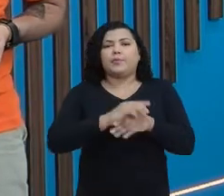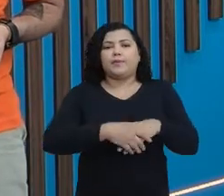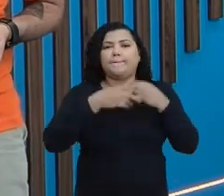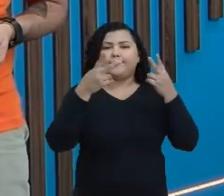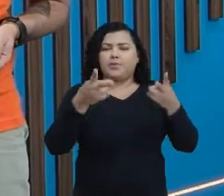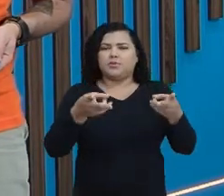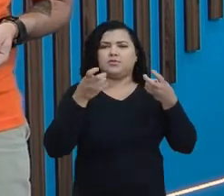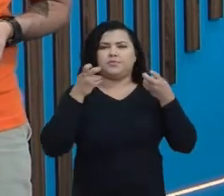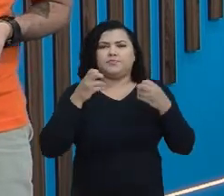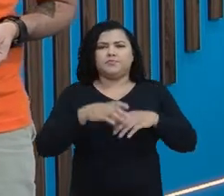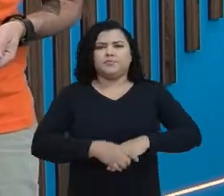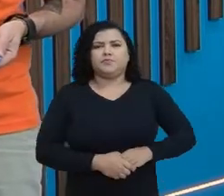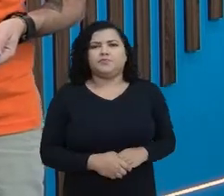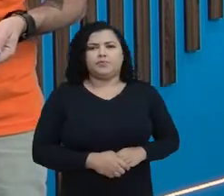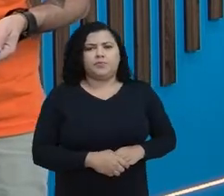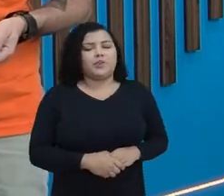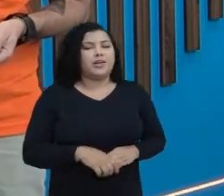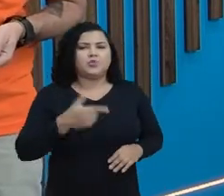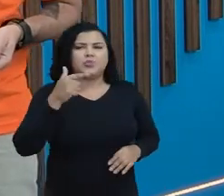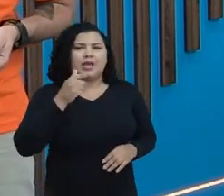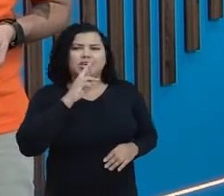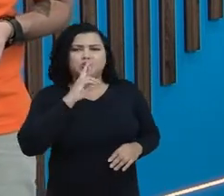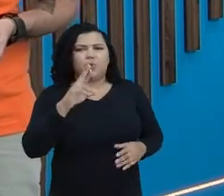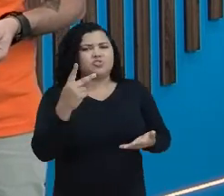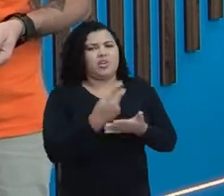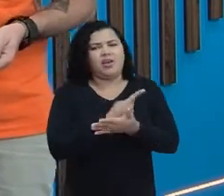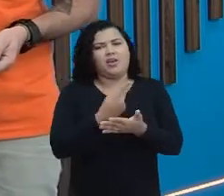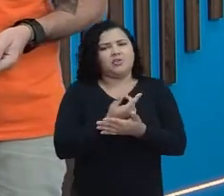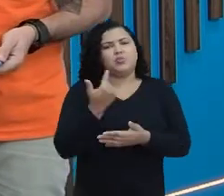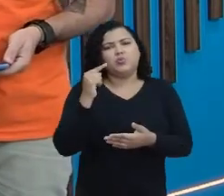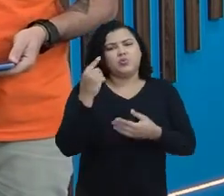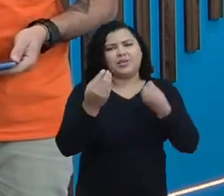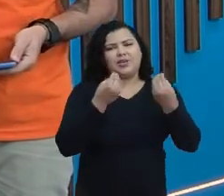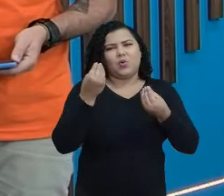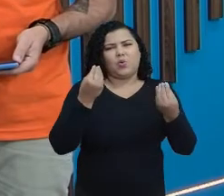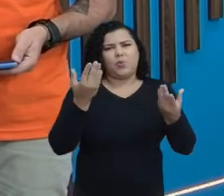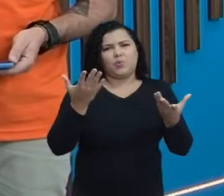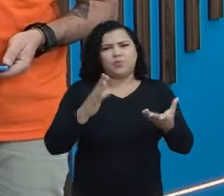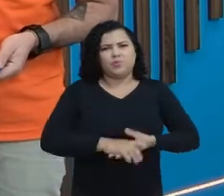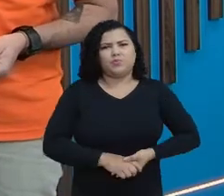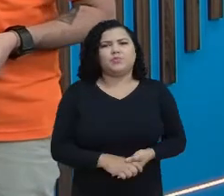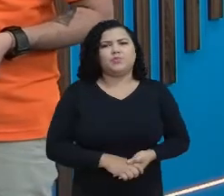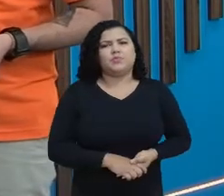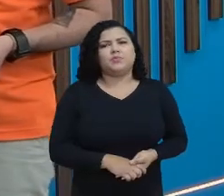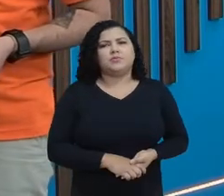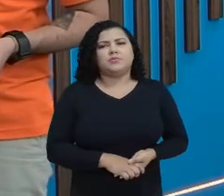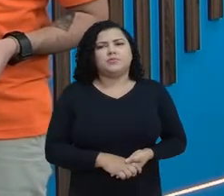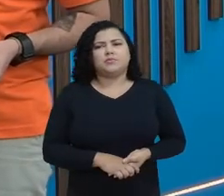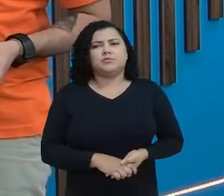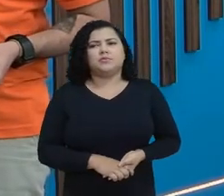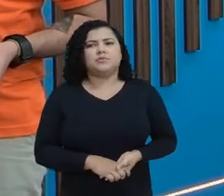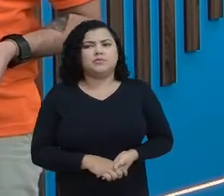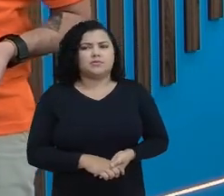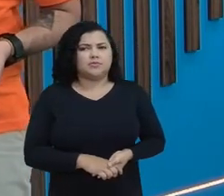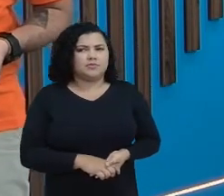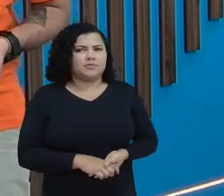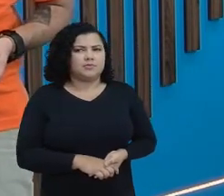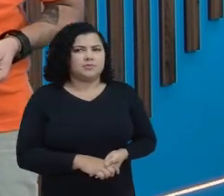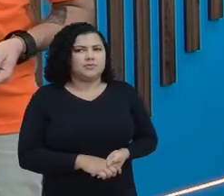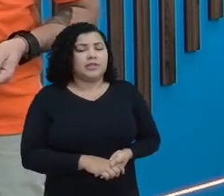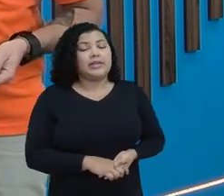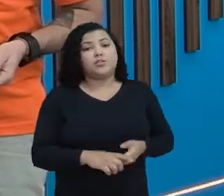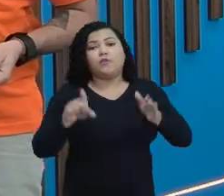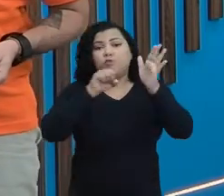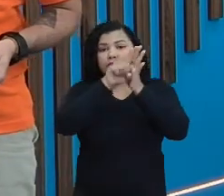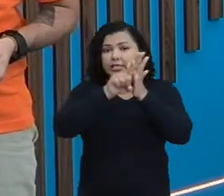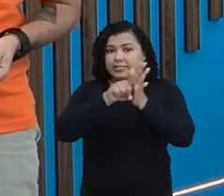perceba o seguinte, ó, não faz sentido, né? Ou seja, eu já sabia que a resposta daria errado. O ponto é o seguinte, olha, depois que você faz